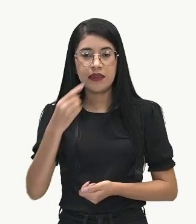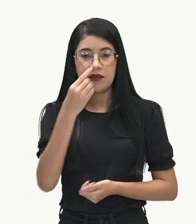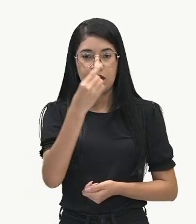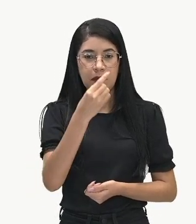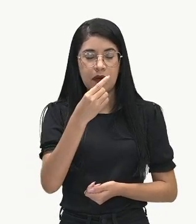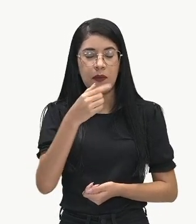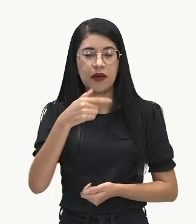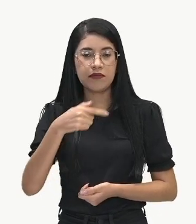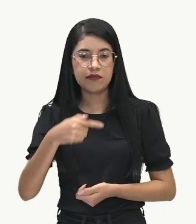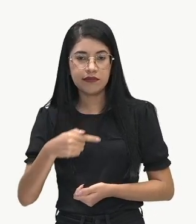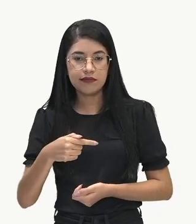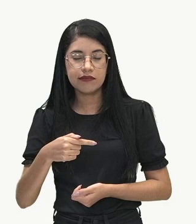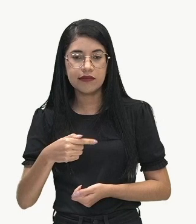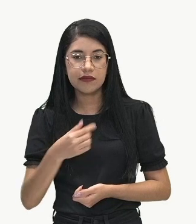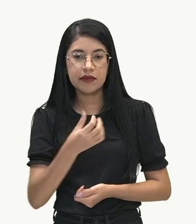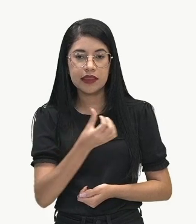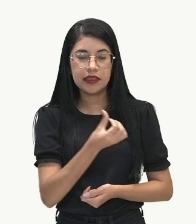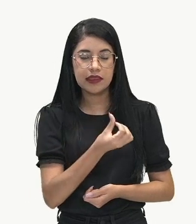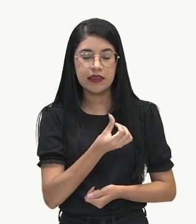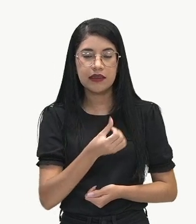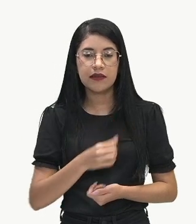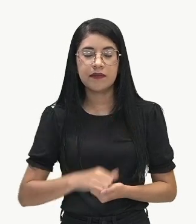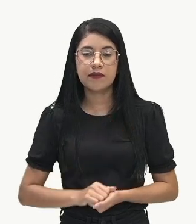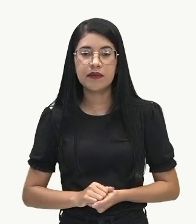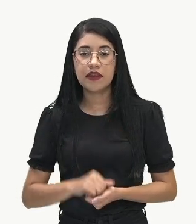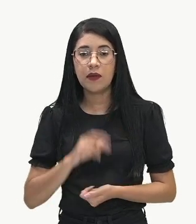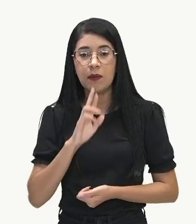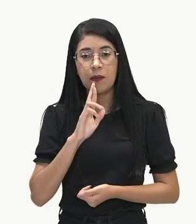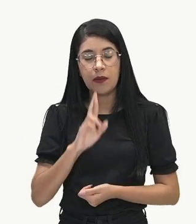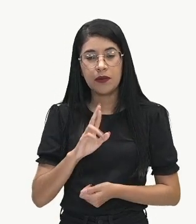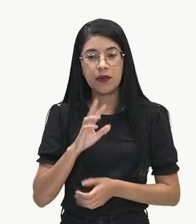7, 6. Então daria